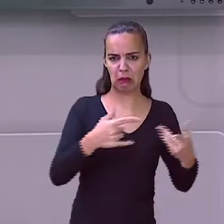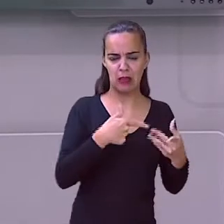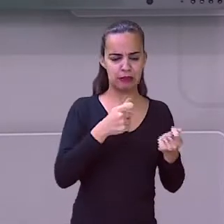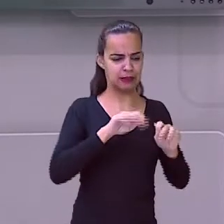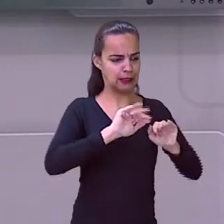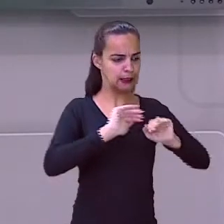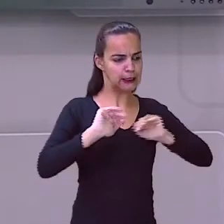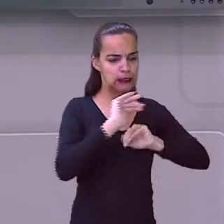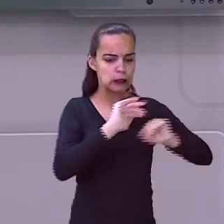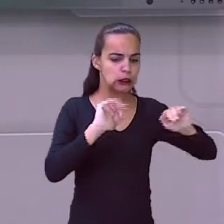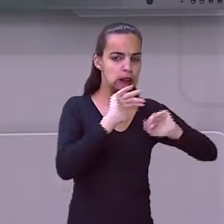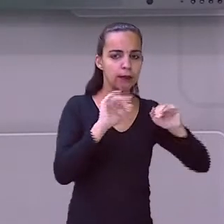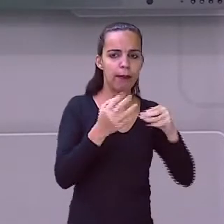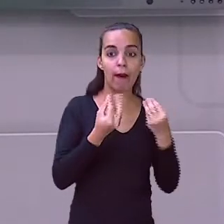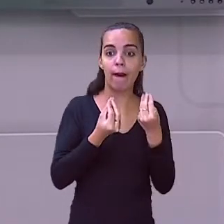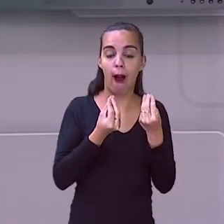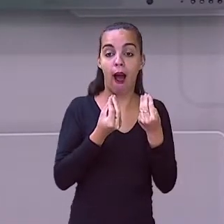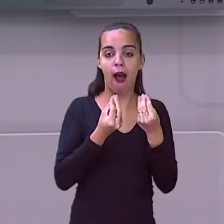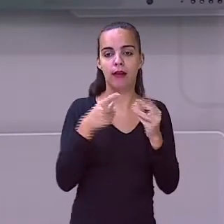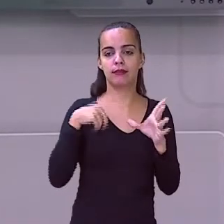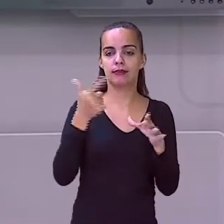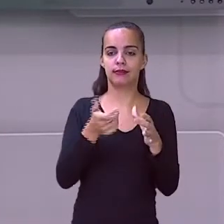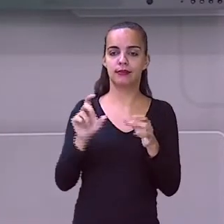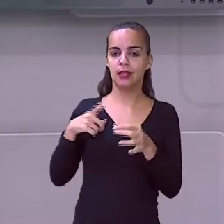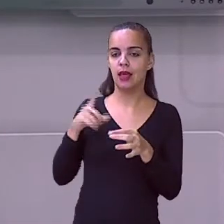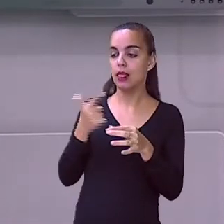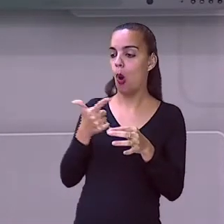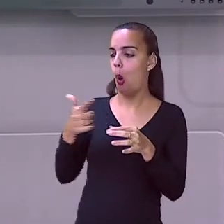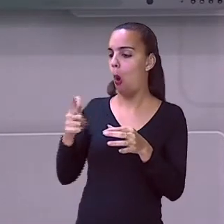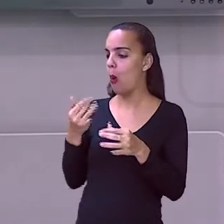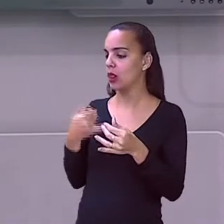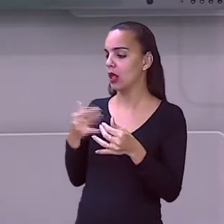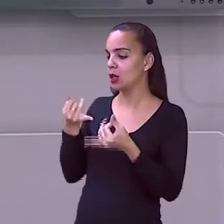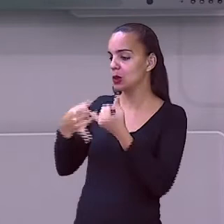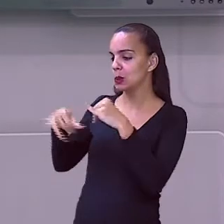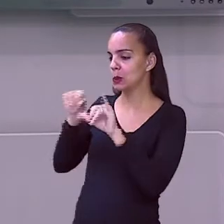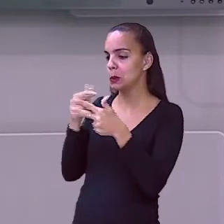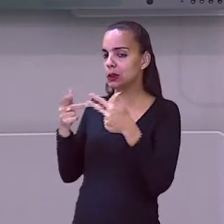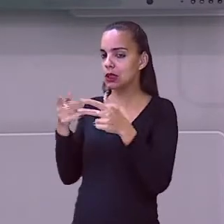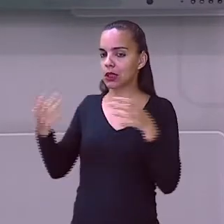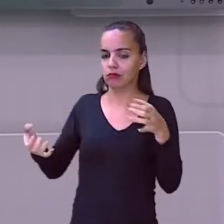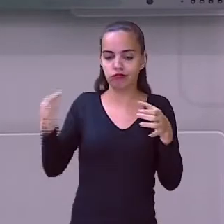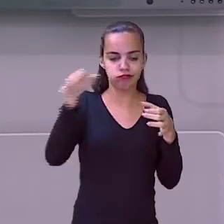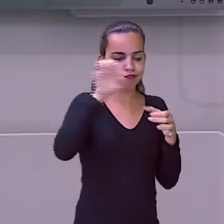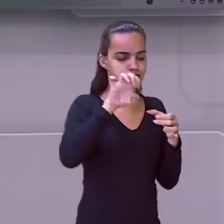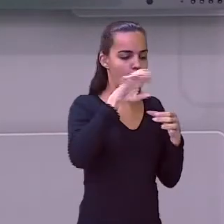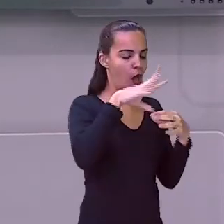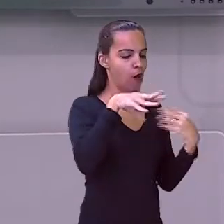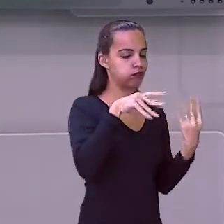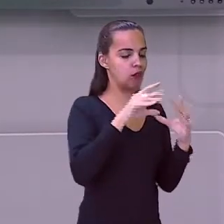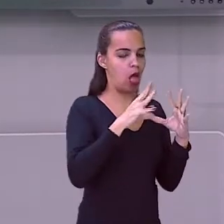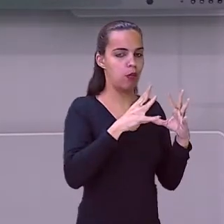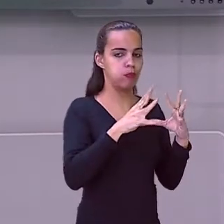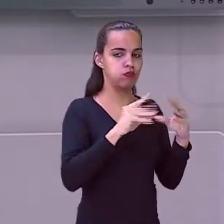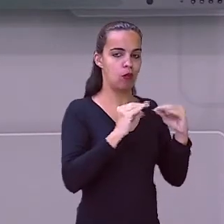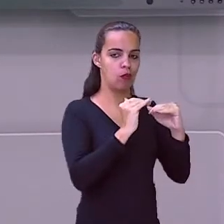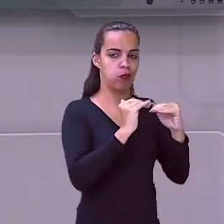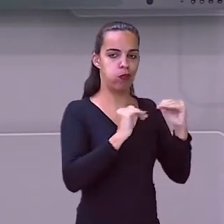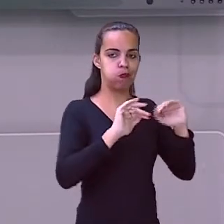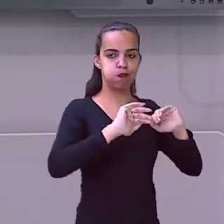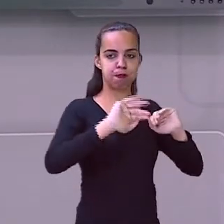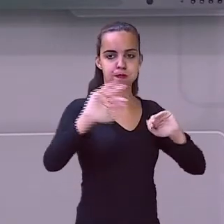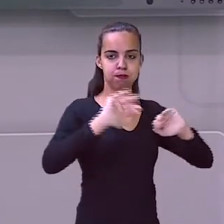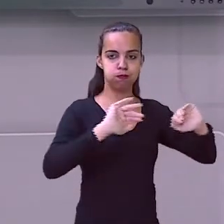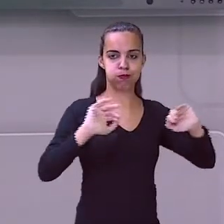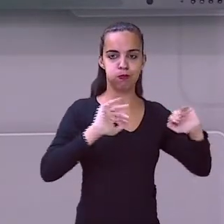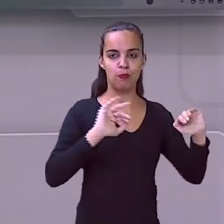separar os componentes daquela mistura. E tem vários outros motivos, várias outras